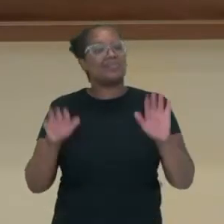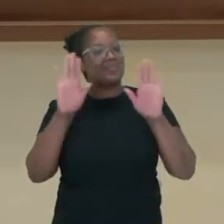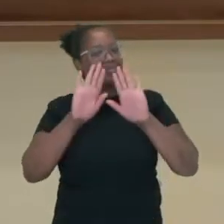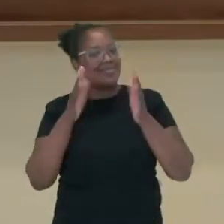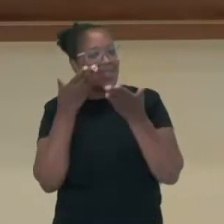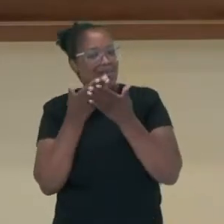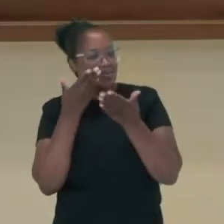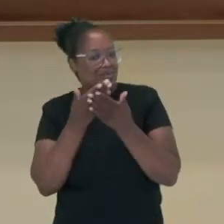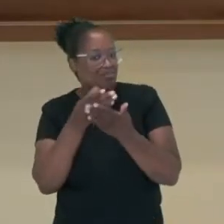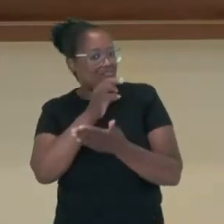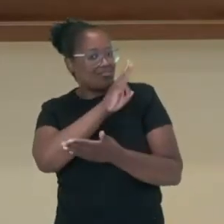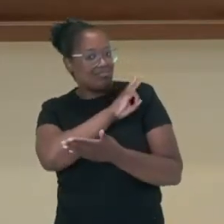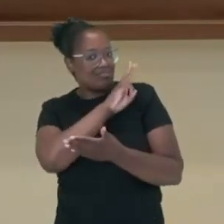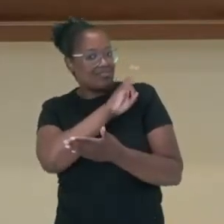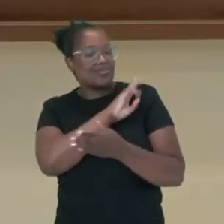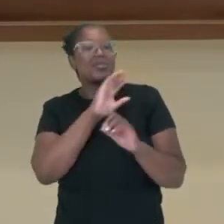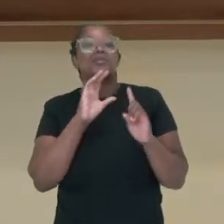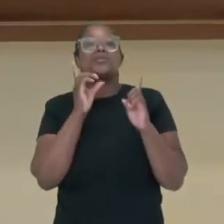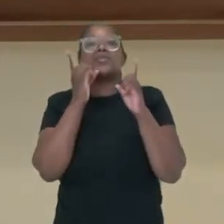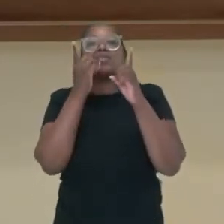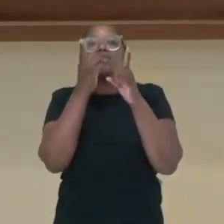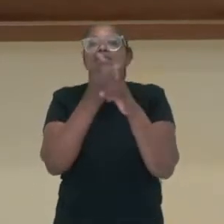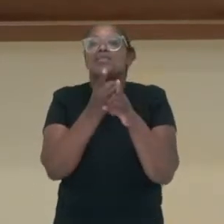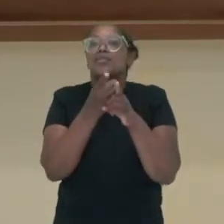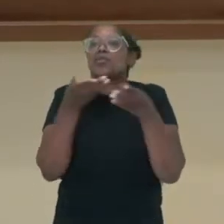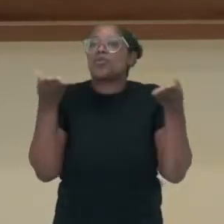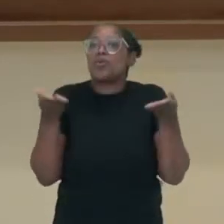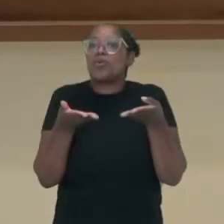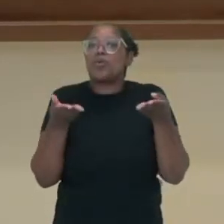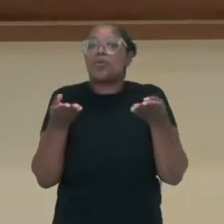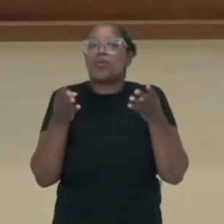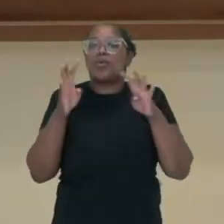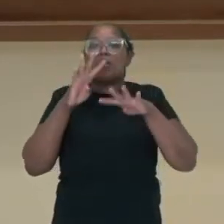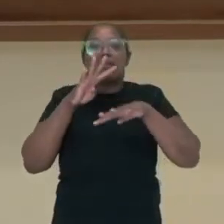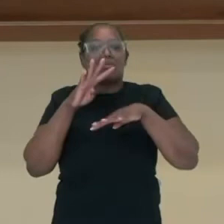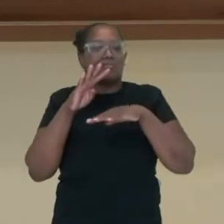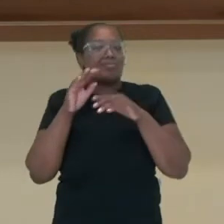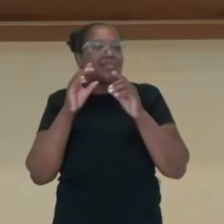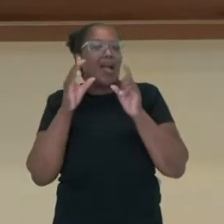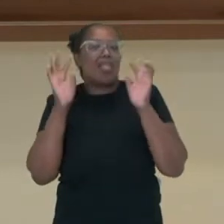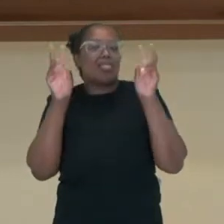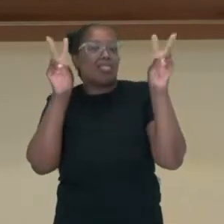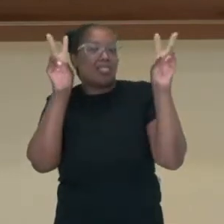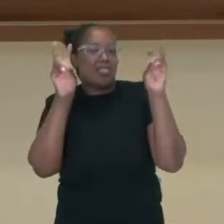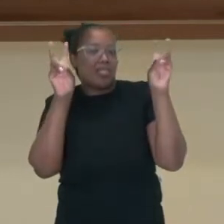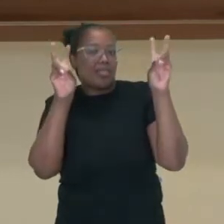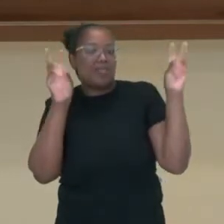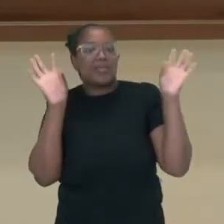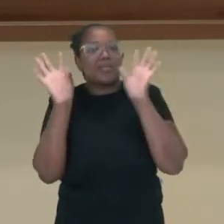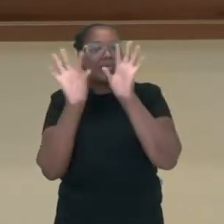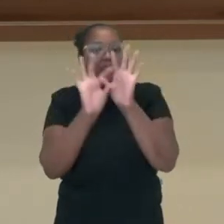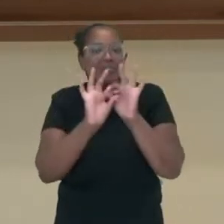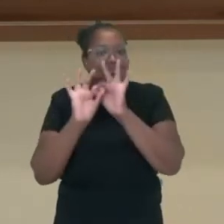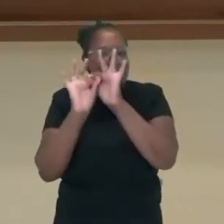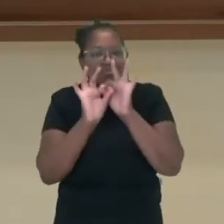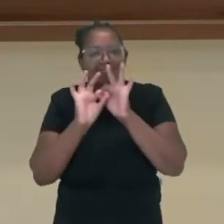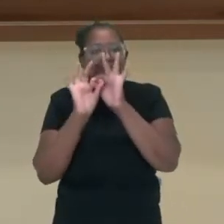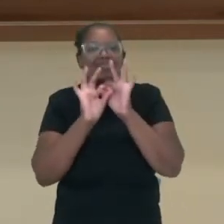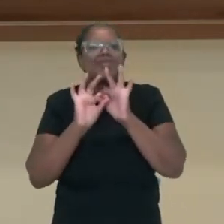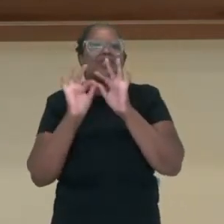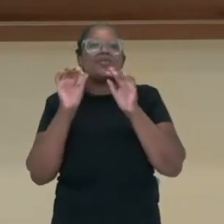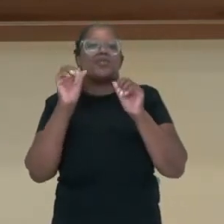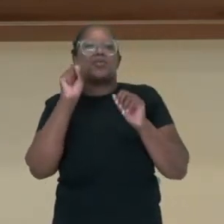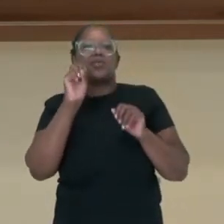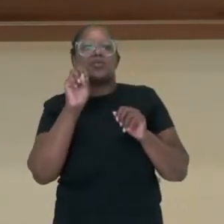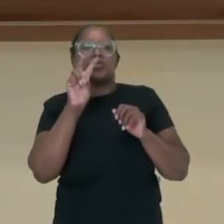Olá, estudantes da terceira série. Um encontro falando sobre uma temática muito interessante que é a dissolução da União Soviética. Para essa temática, obviamente,